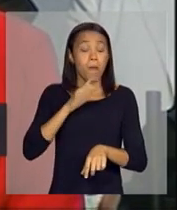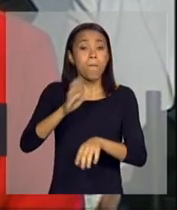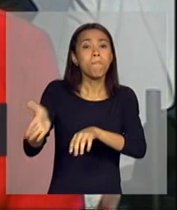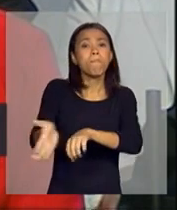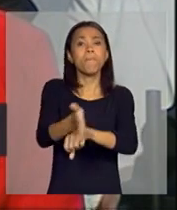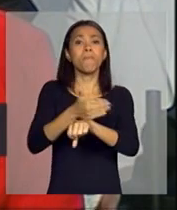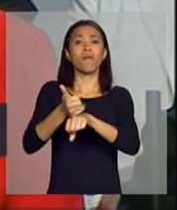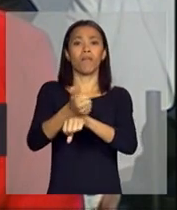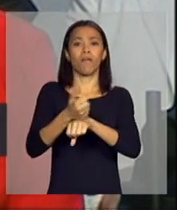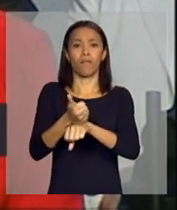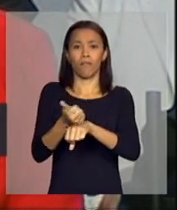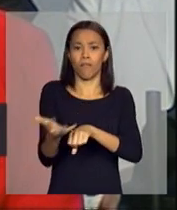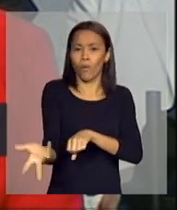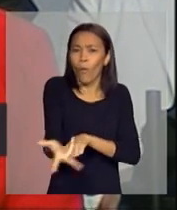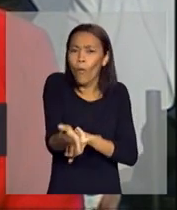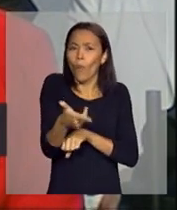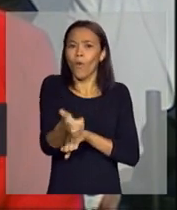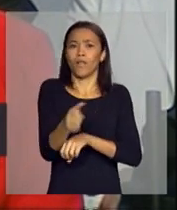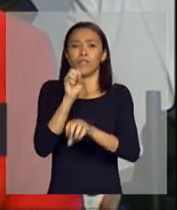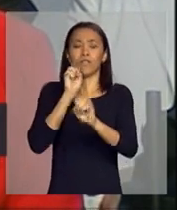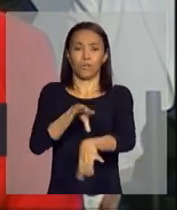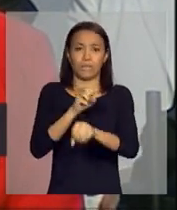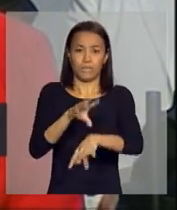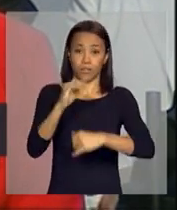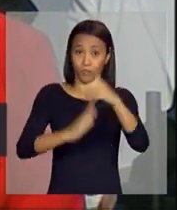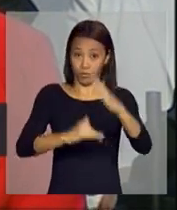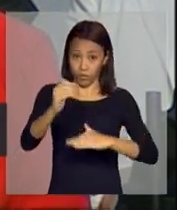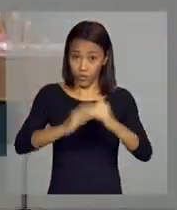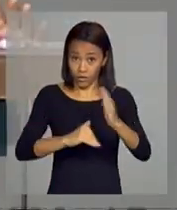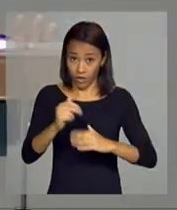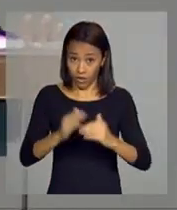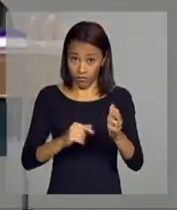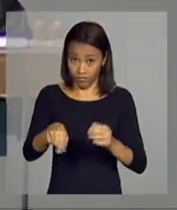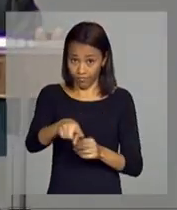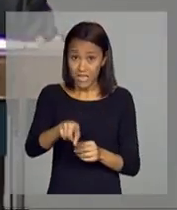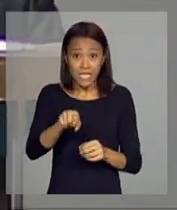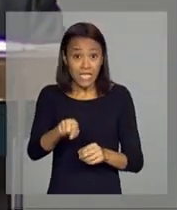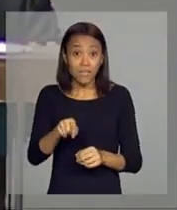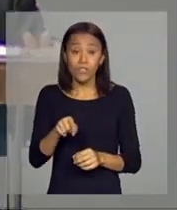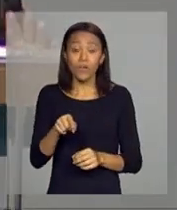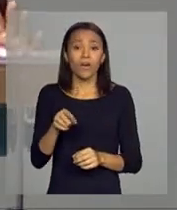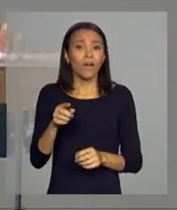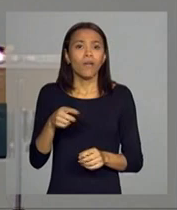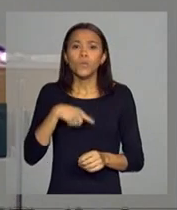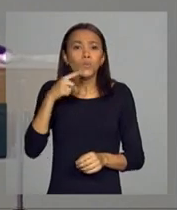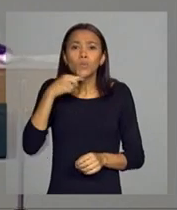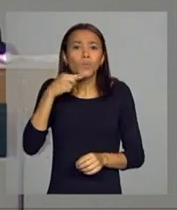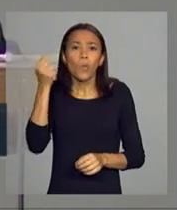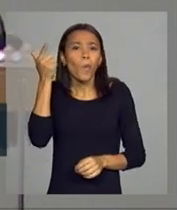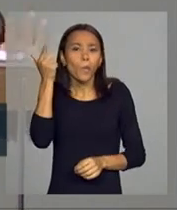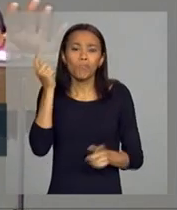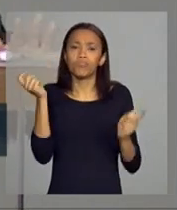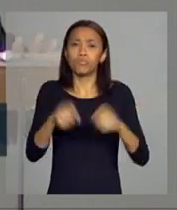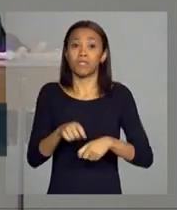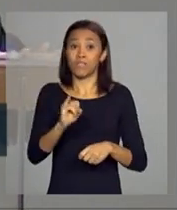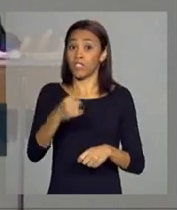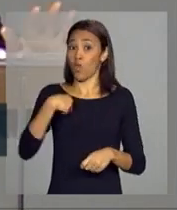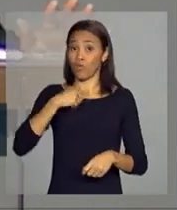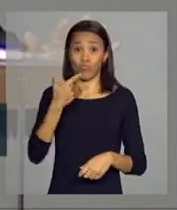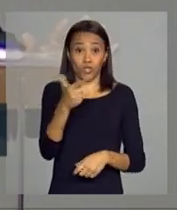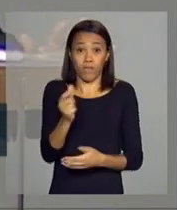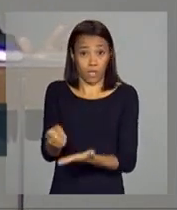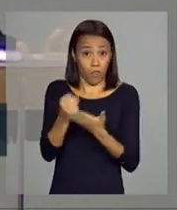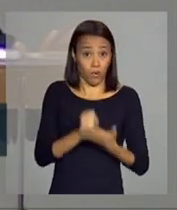a qualidade dos cursos de educação profissional. Isso não seria possível se nós não tivéssemos o apoio